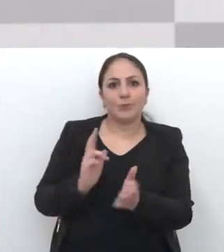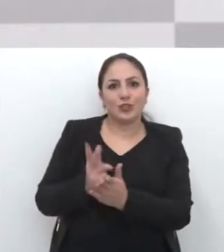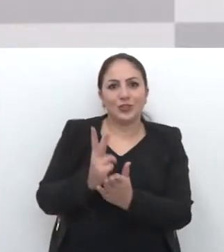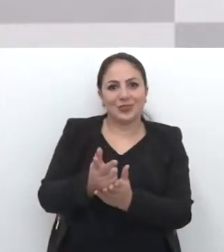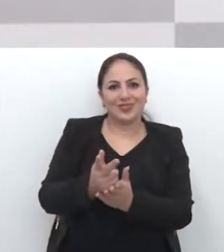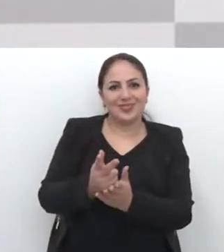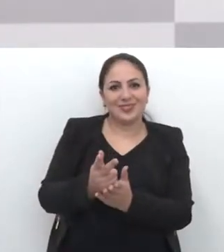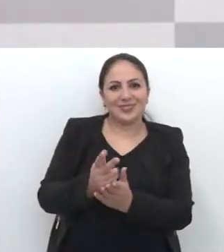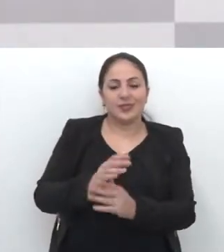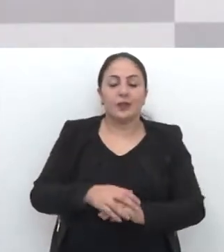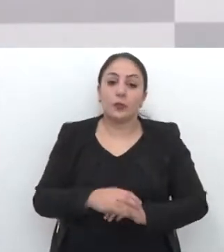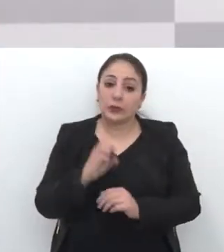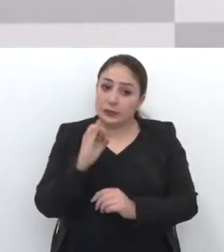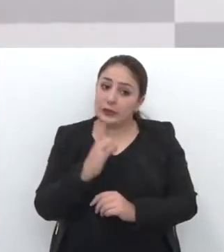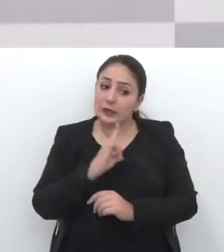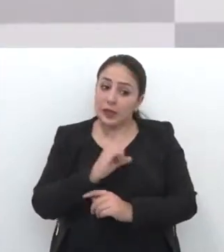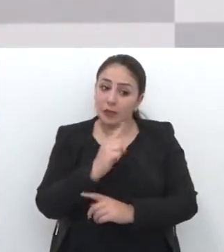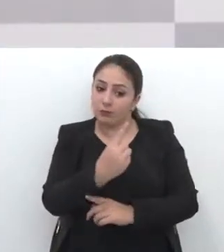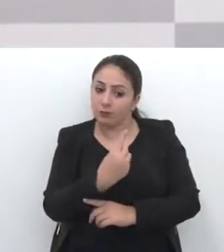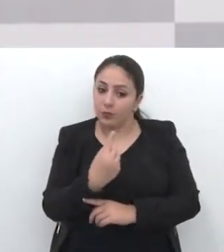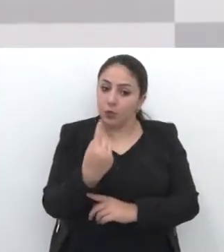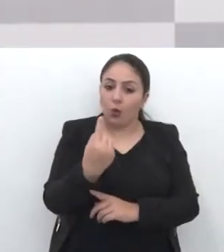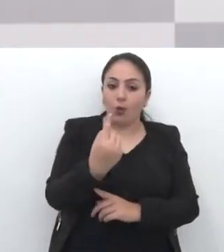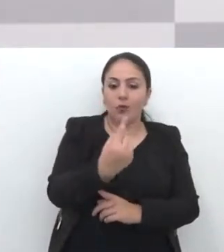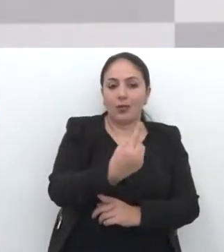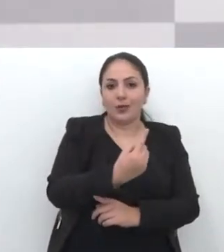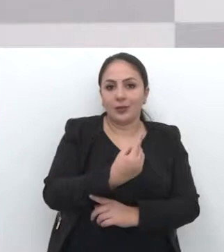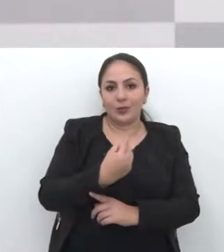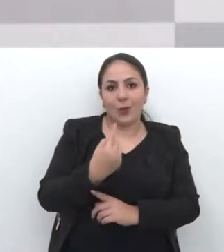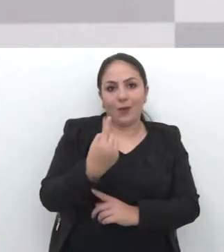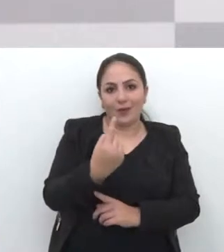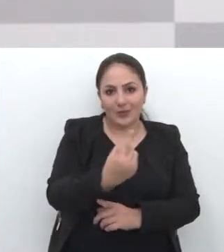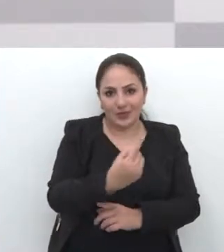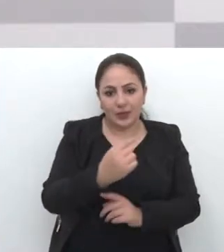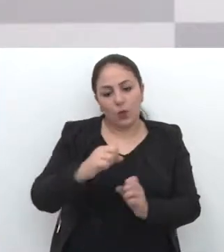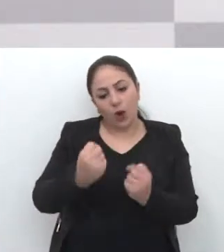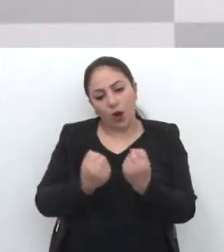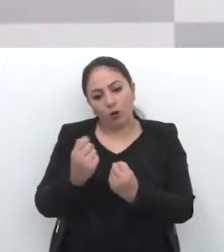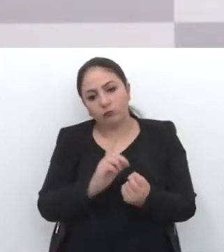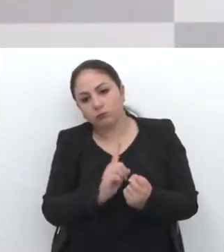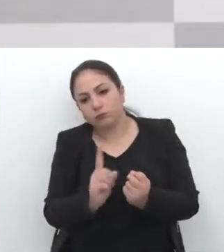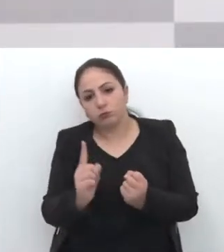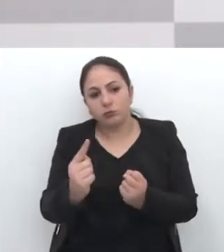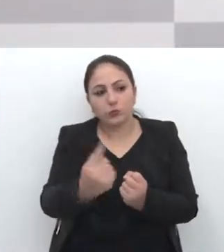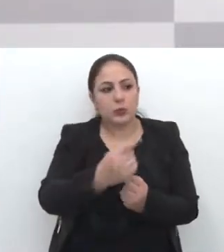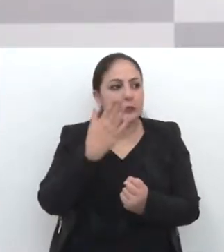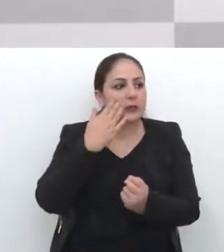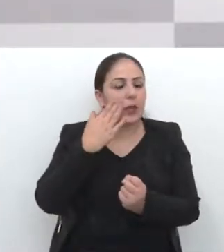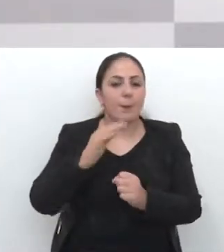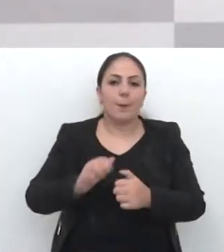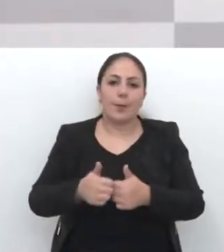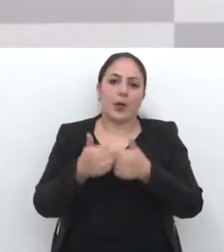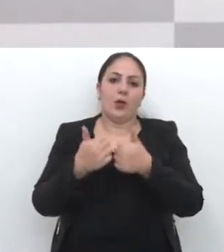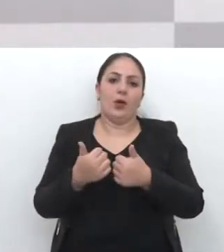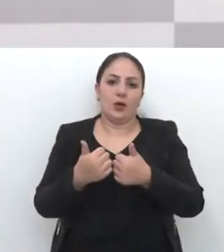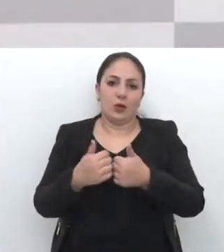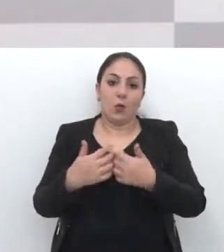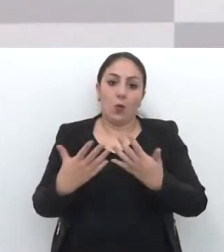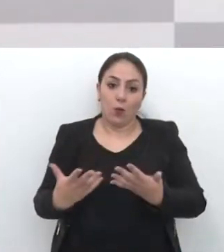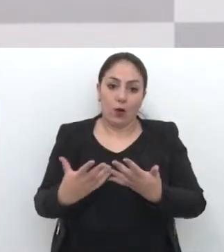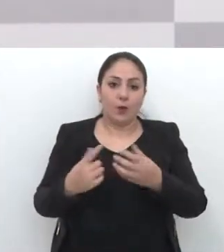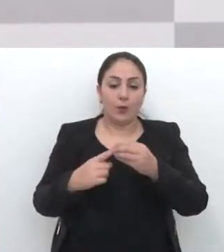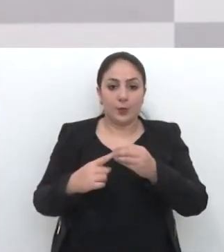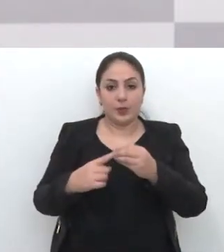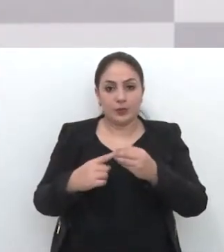seguir à frente naquele sentido. Então, com uma rotatória, a gente estaria estabelecendo uma noção mais de condução